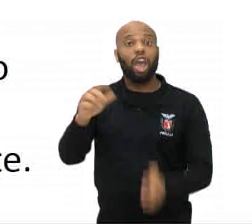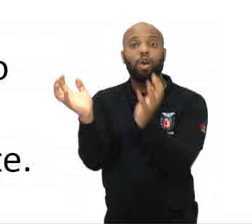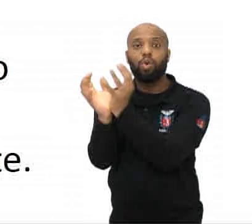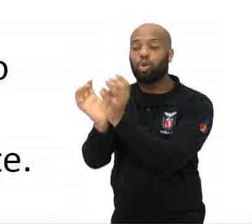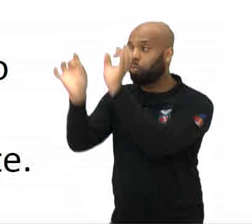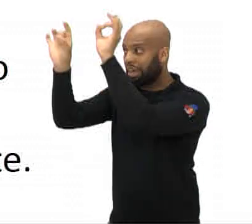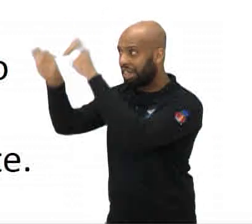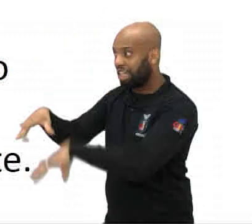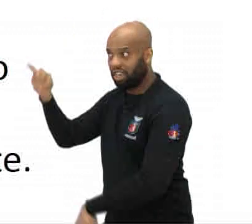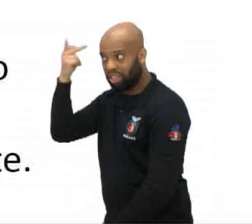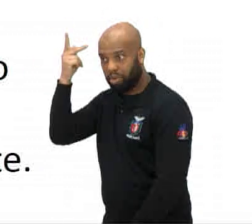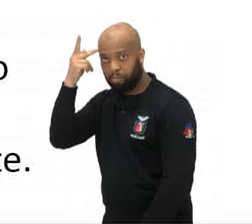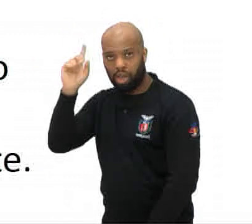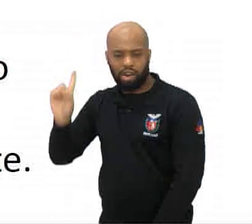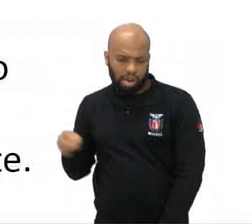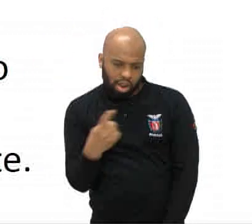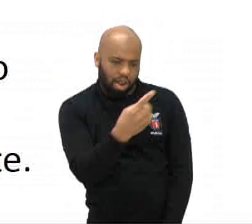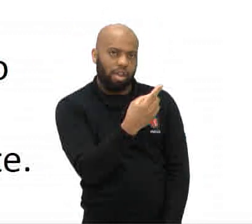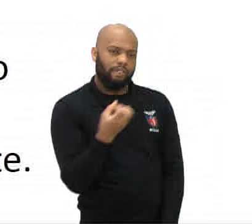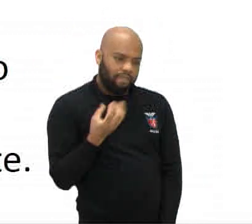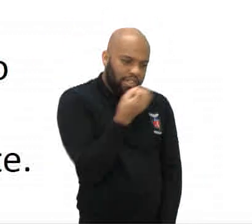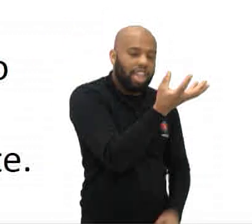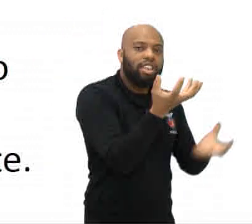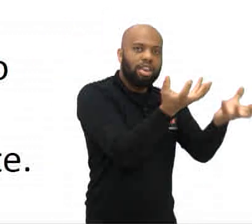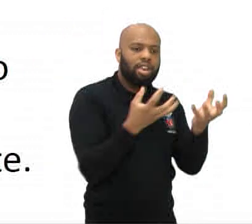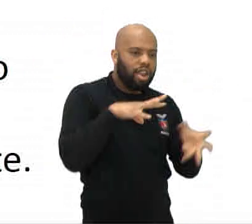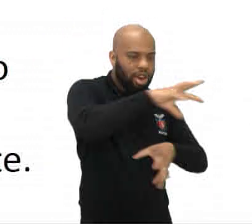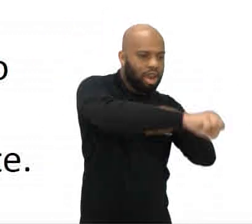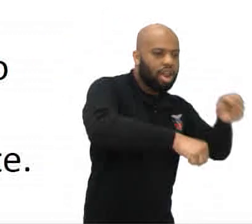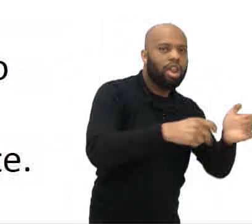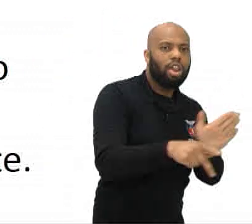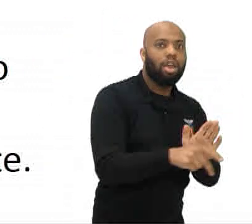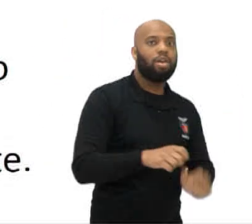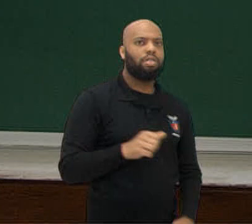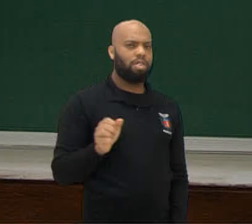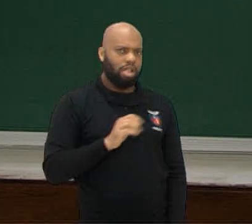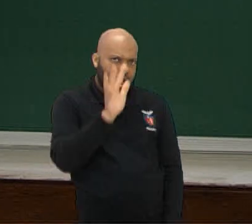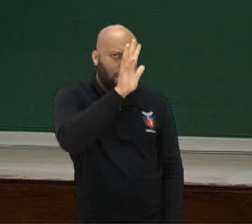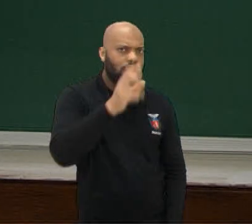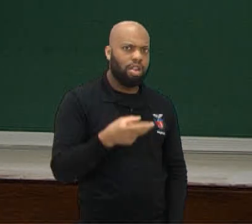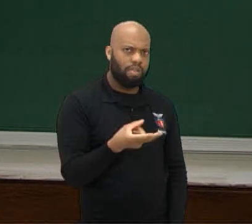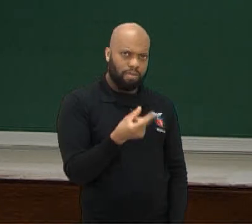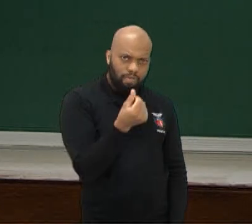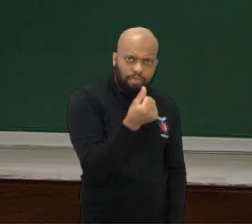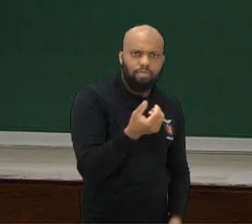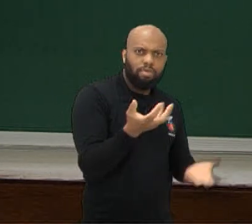ao interior em busca de riquezas, para desbravar essas terras e para